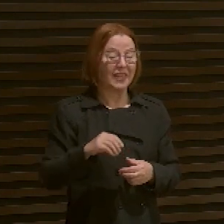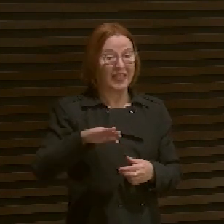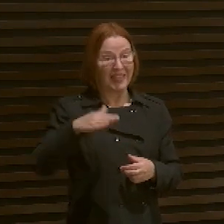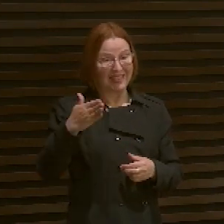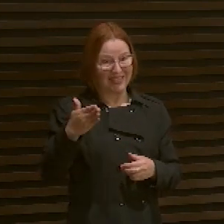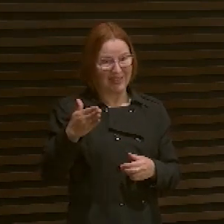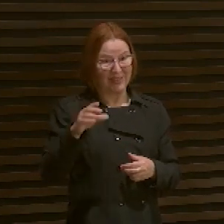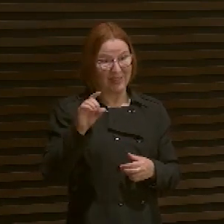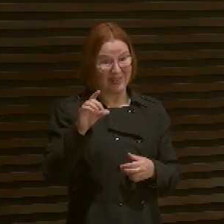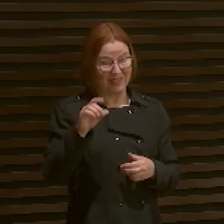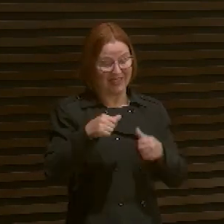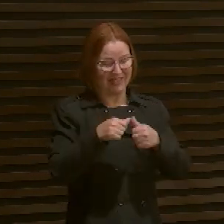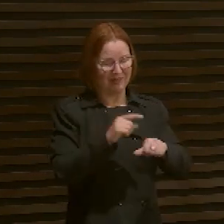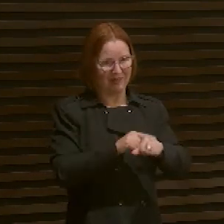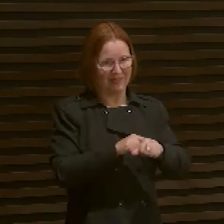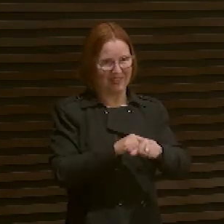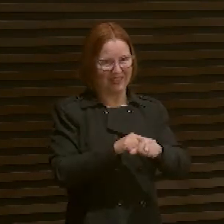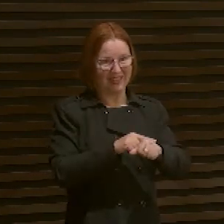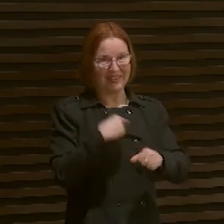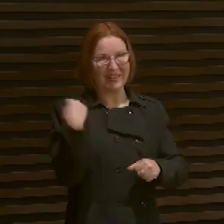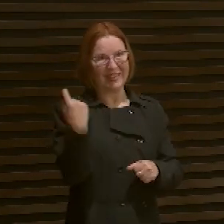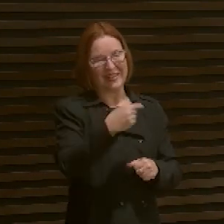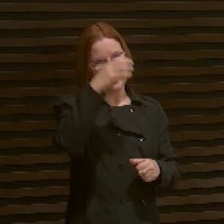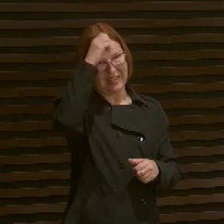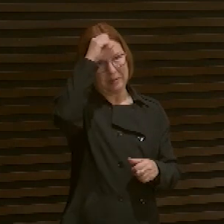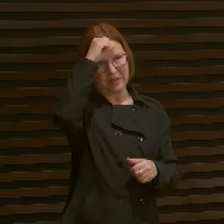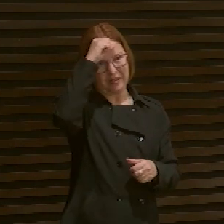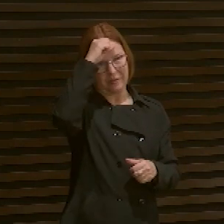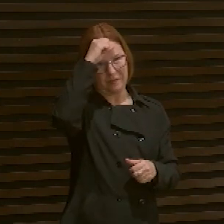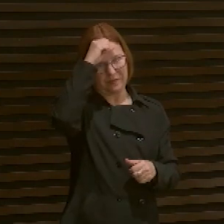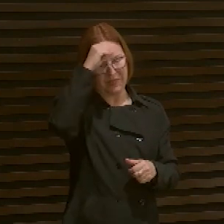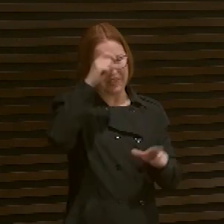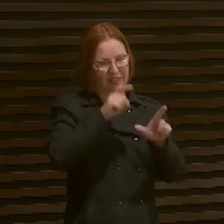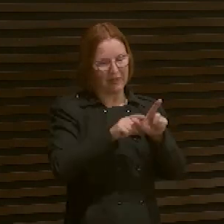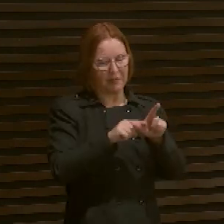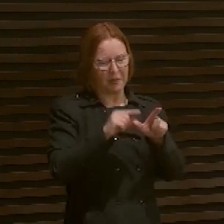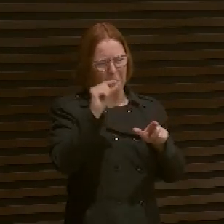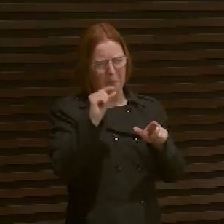e somente ali, nós aprendemos a depender menos de nós e mais do Pai.